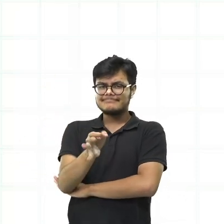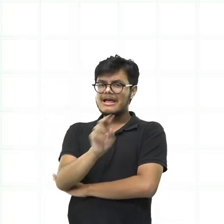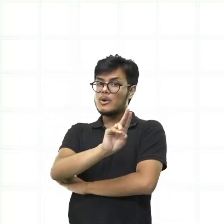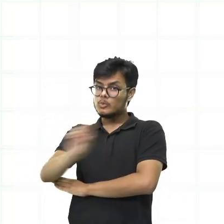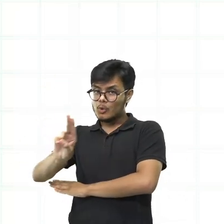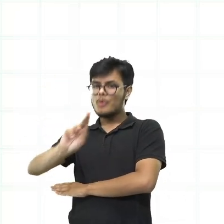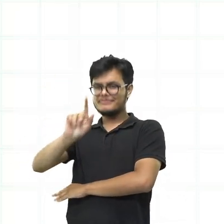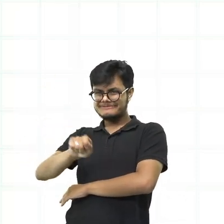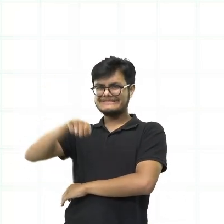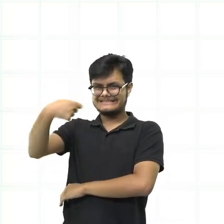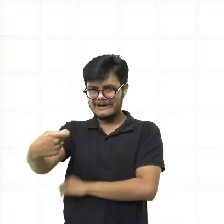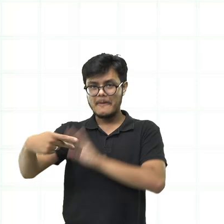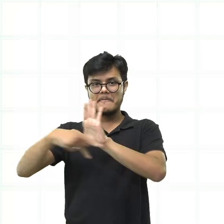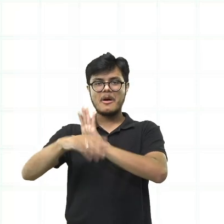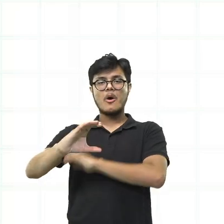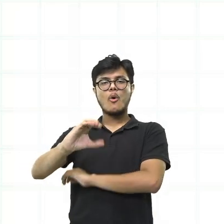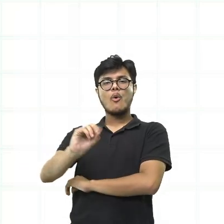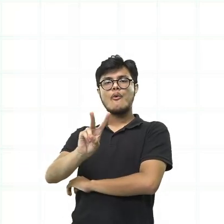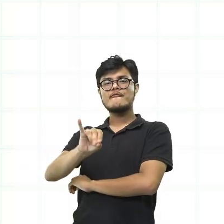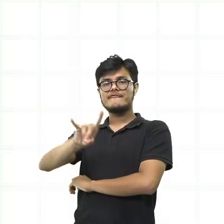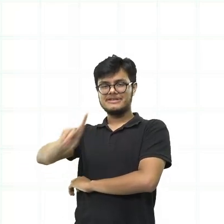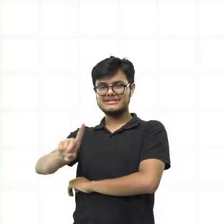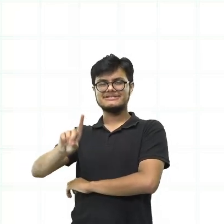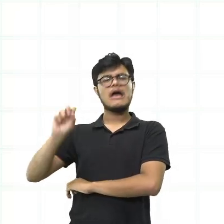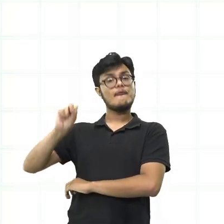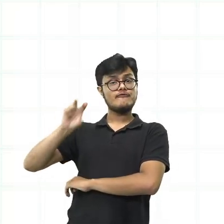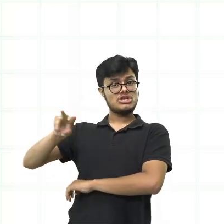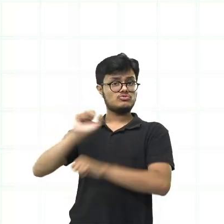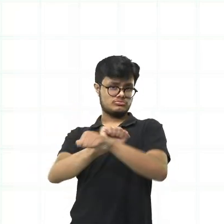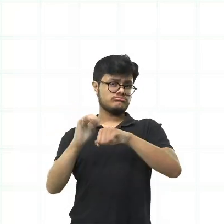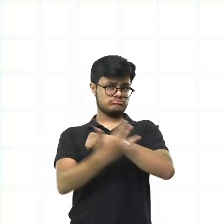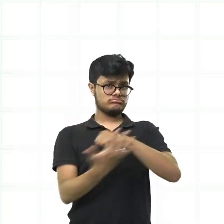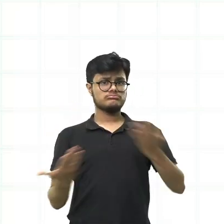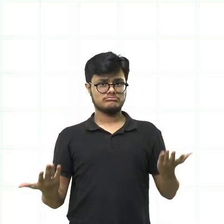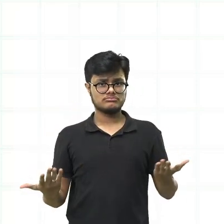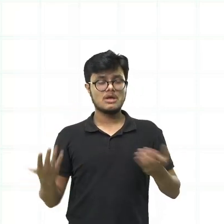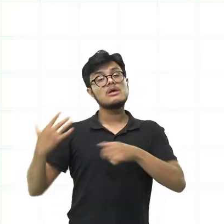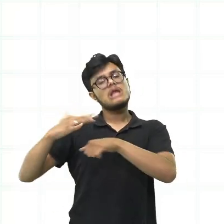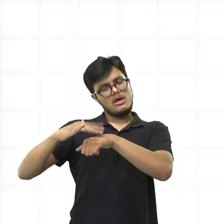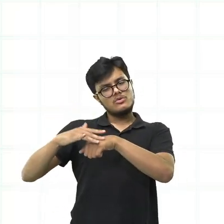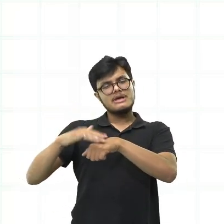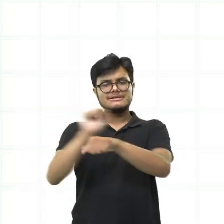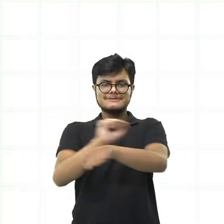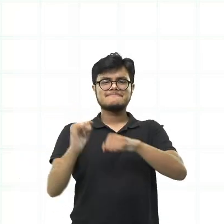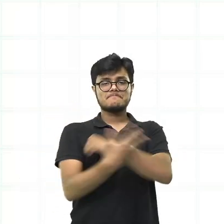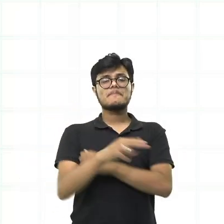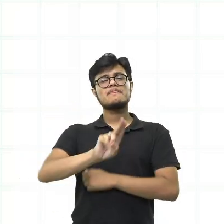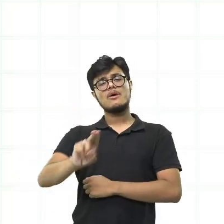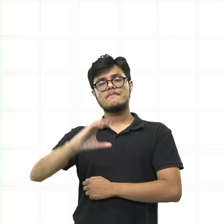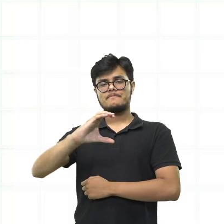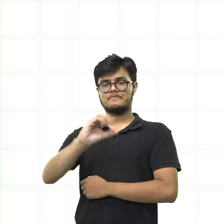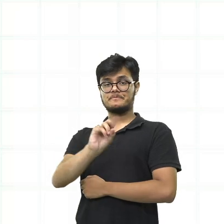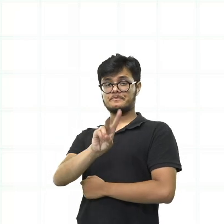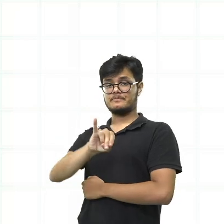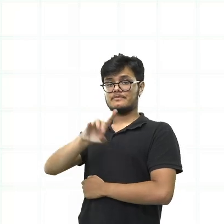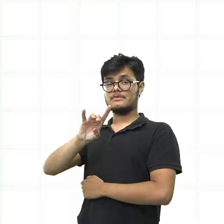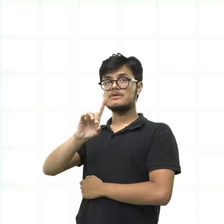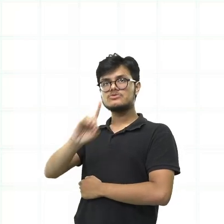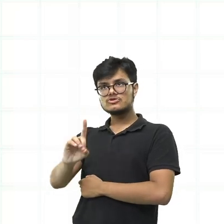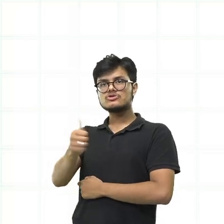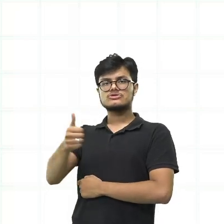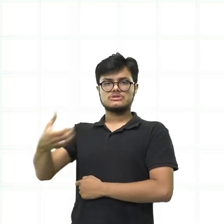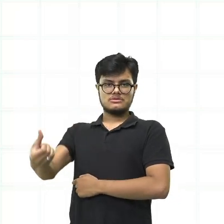é o nome da doença causada pelo coronavírus. Eu tenho o vírus, que é o coronavírus. E a doença causada por esse vírus é a Covid-19. Isso é um